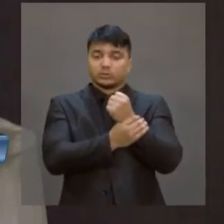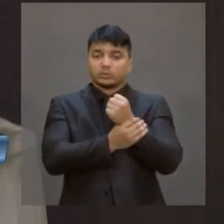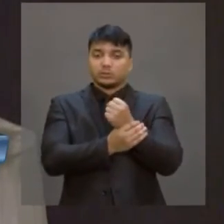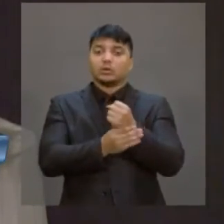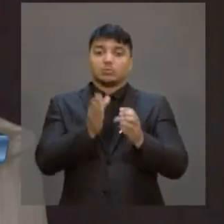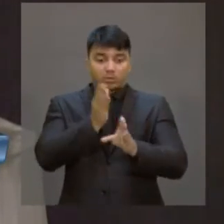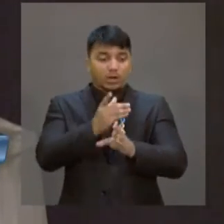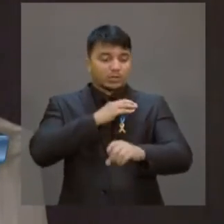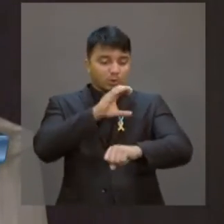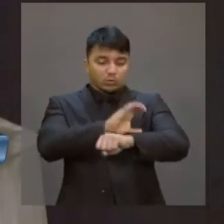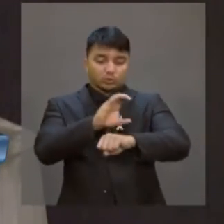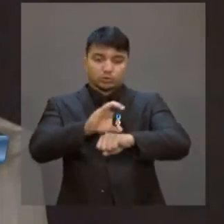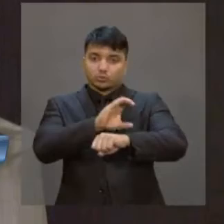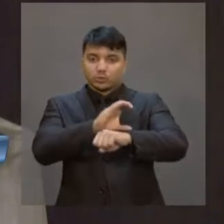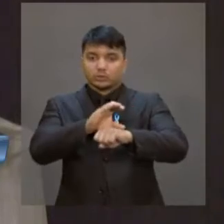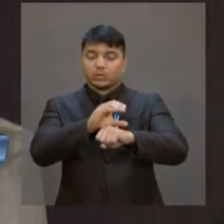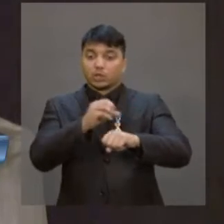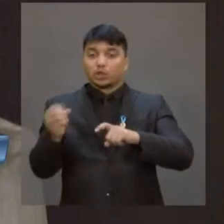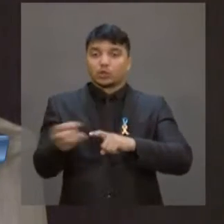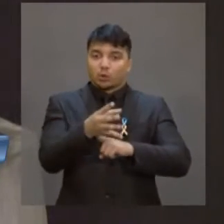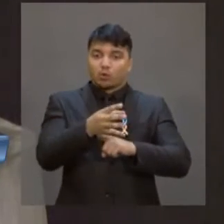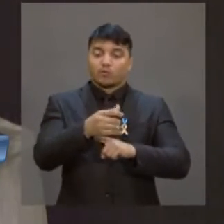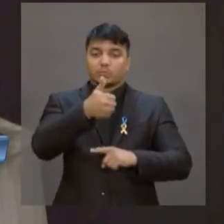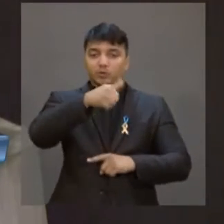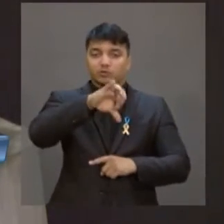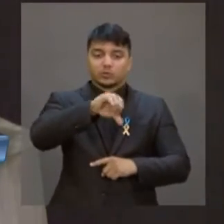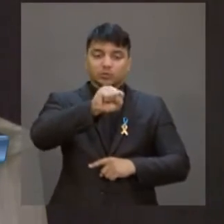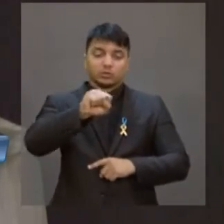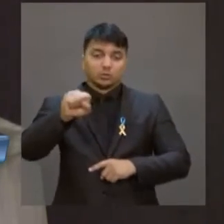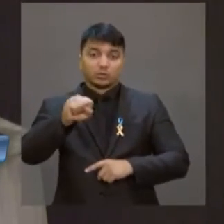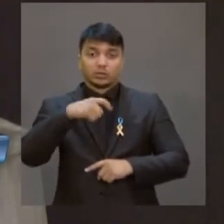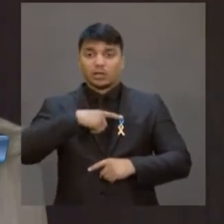quando, da Constituinte de 88, várias outras políticas foram